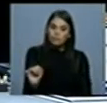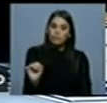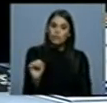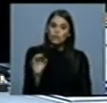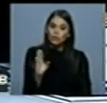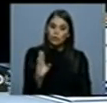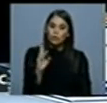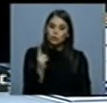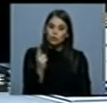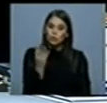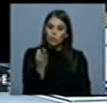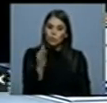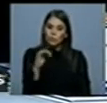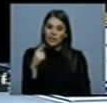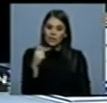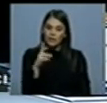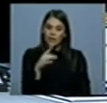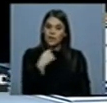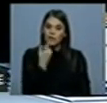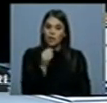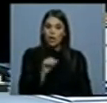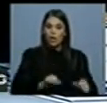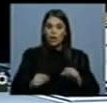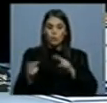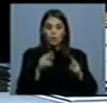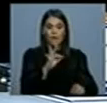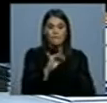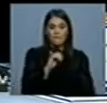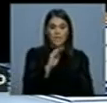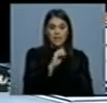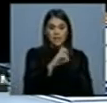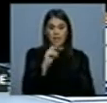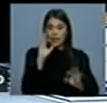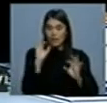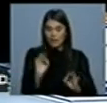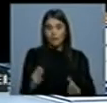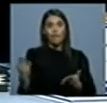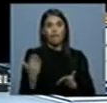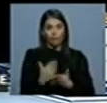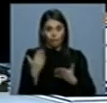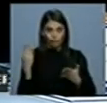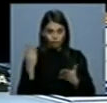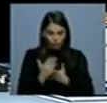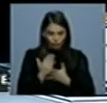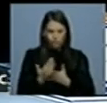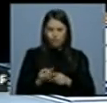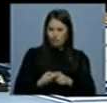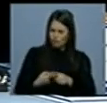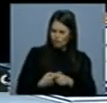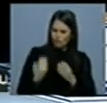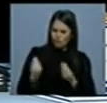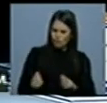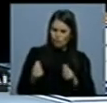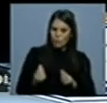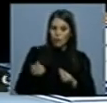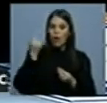muito rapidamente, para dizer que... Da química para a física. Da química para a física, literalmente, um estudo muito interessante, com simulações,